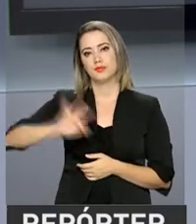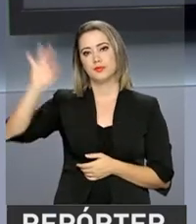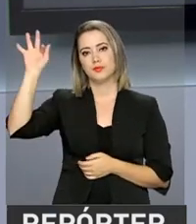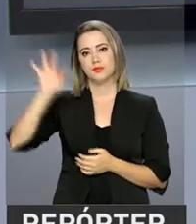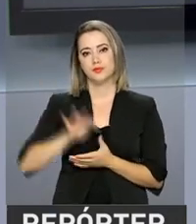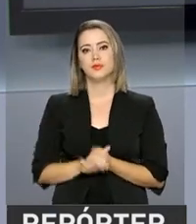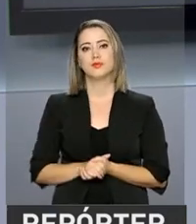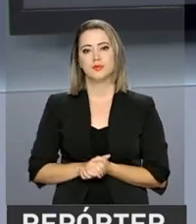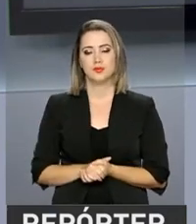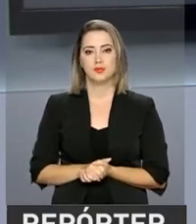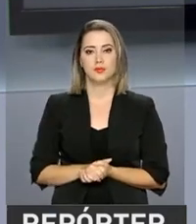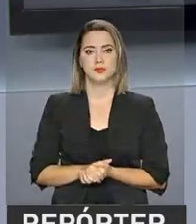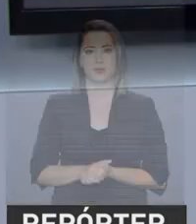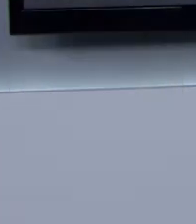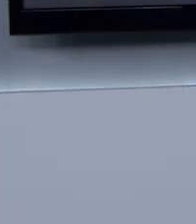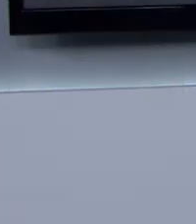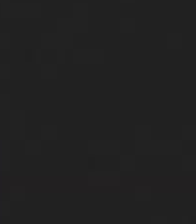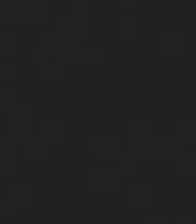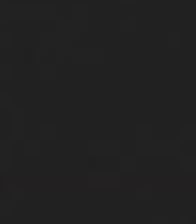do governo federal